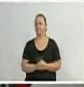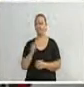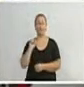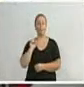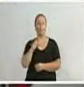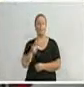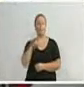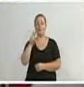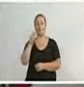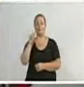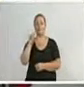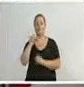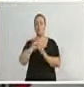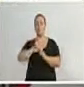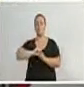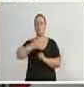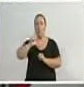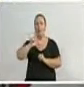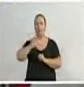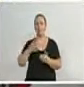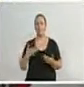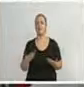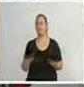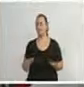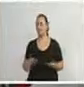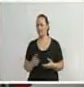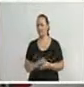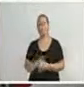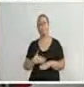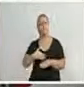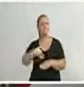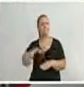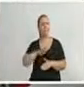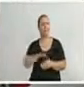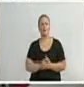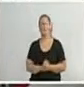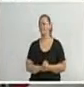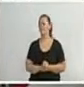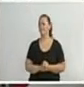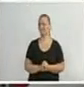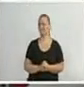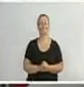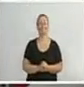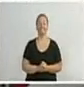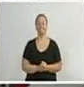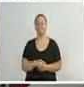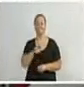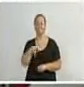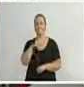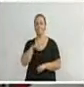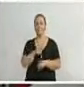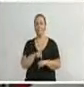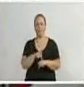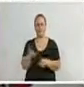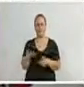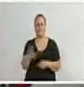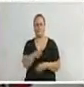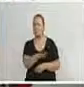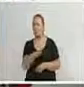1.200 habitantes, 1.400, 1.200, aquilo que o país tem em média.